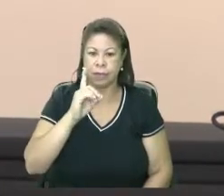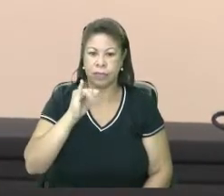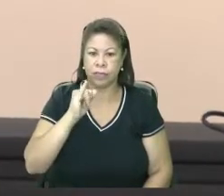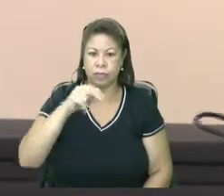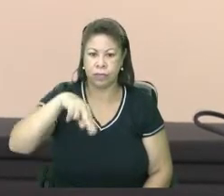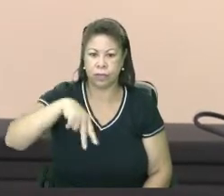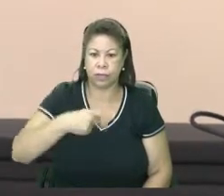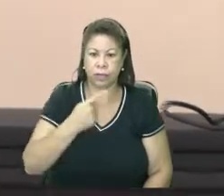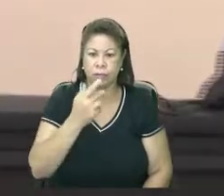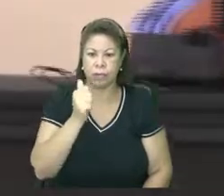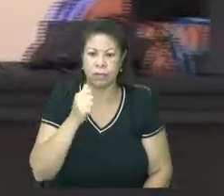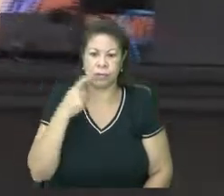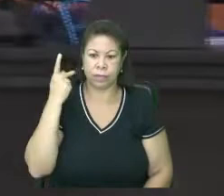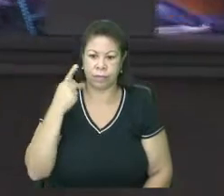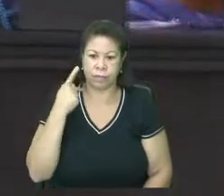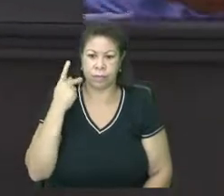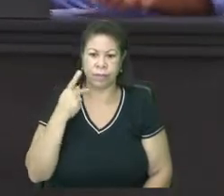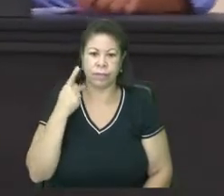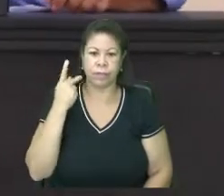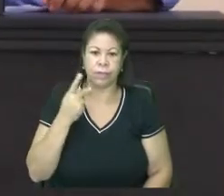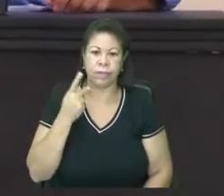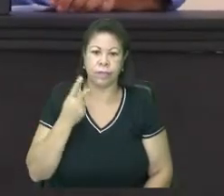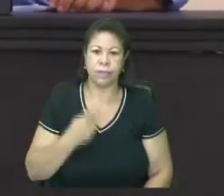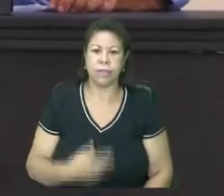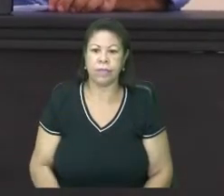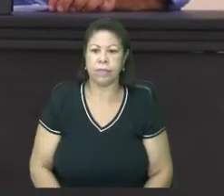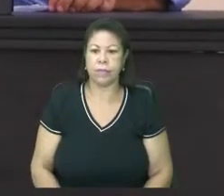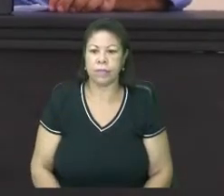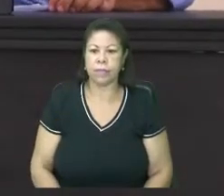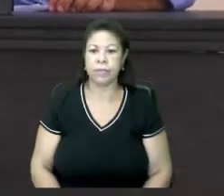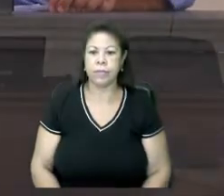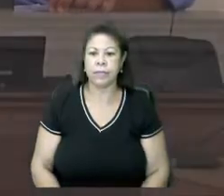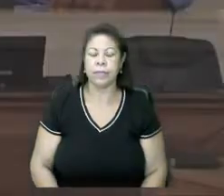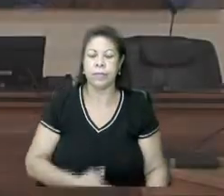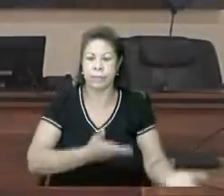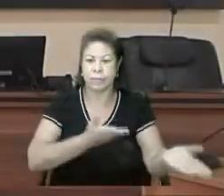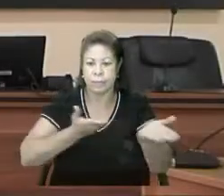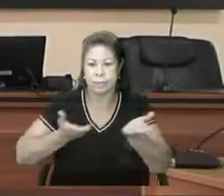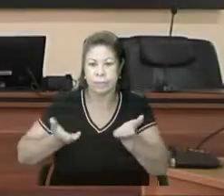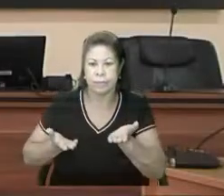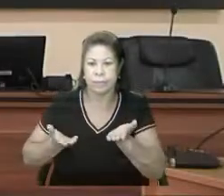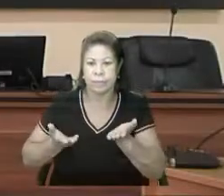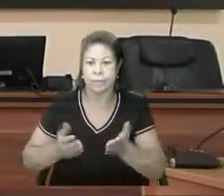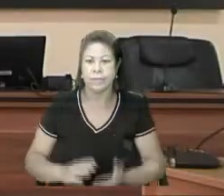Vou chamar a Cidinha para fazer a apresentação. Bem-vinda, Cidinha.